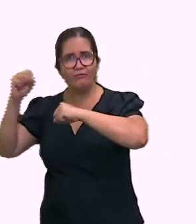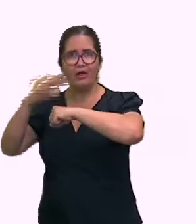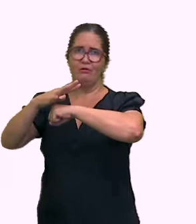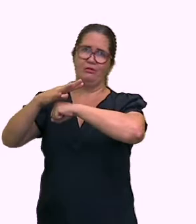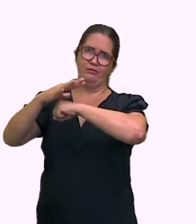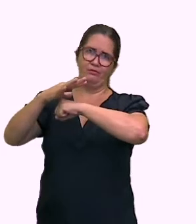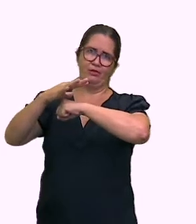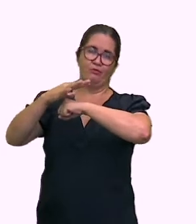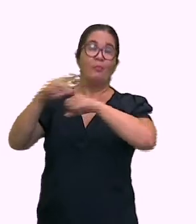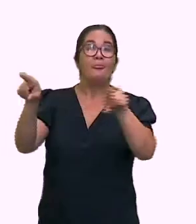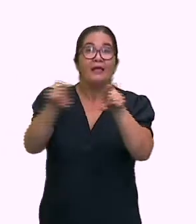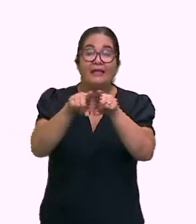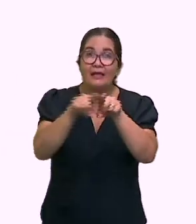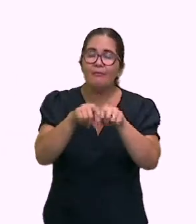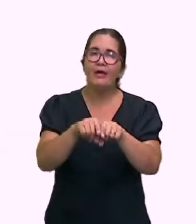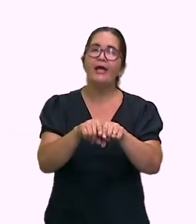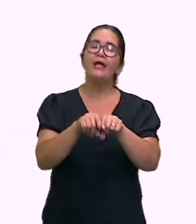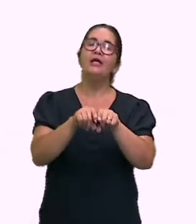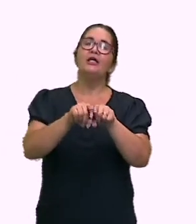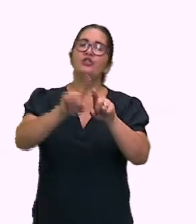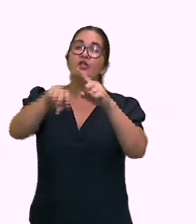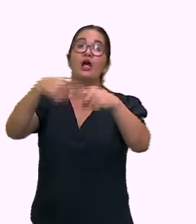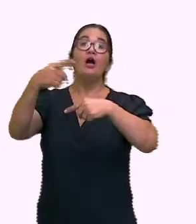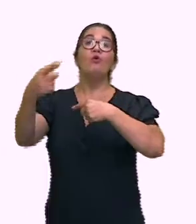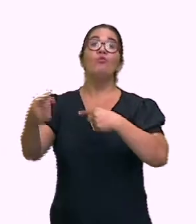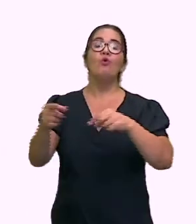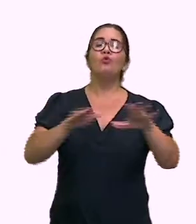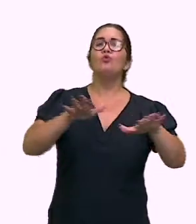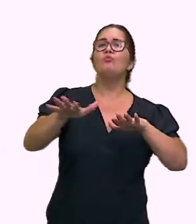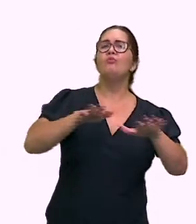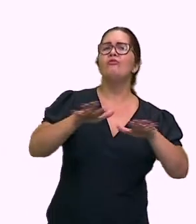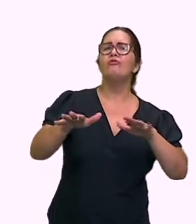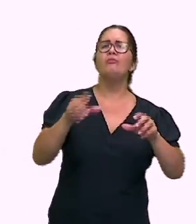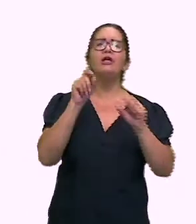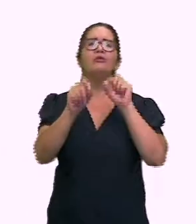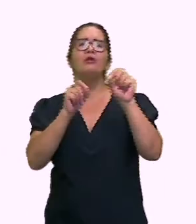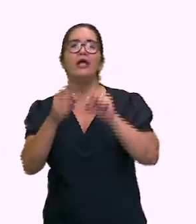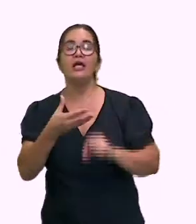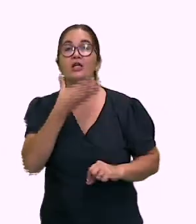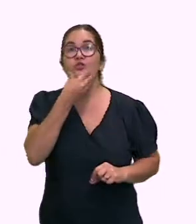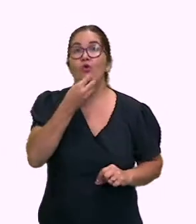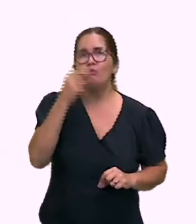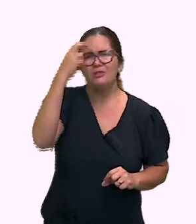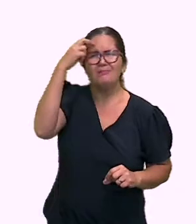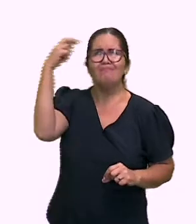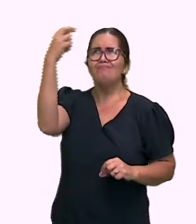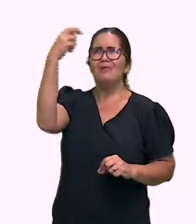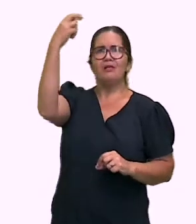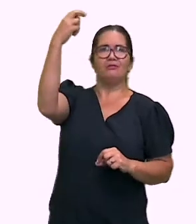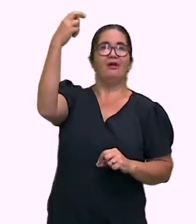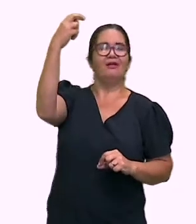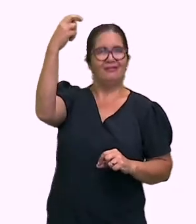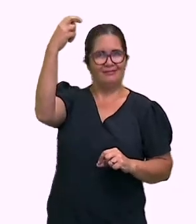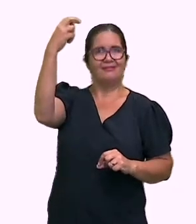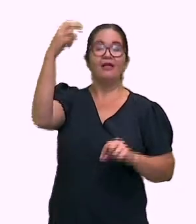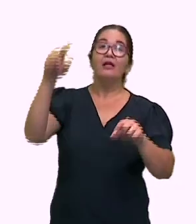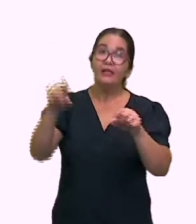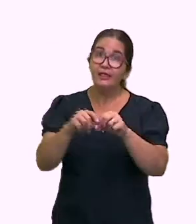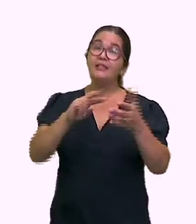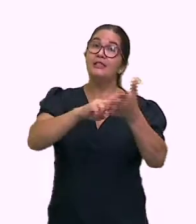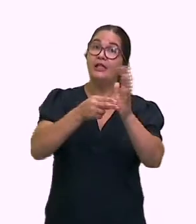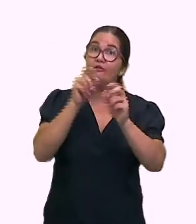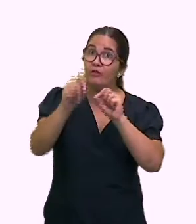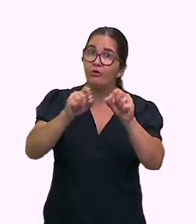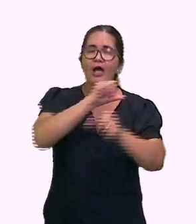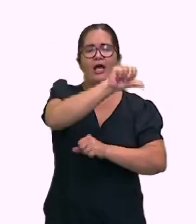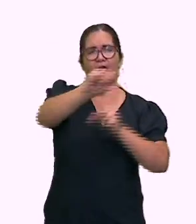movimento intelectual, que ficou conhecido como a Revolução Científica, que ao afirmar a razão